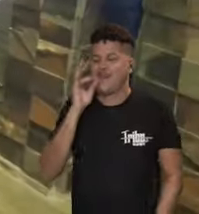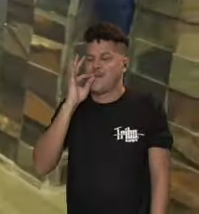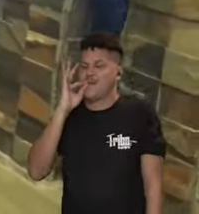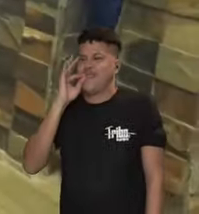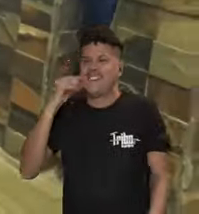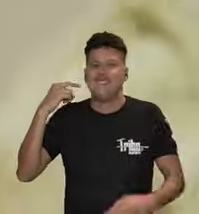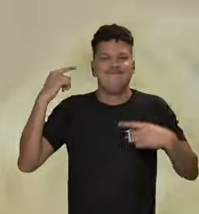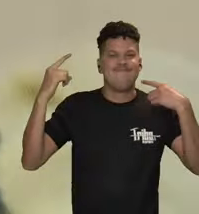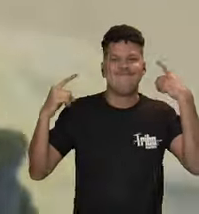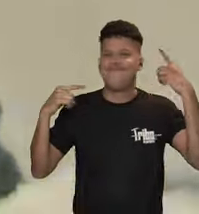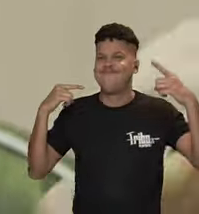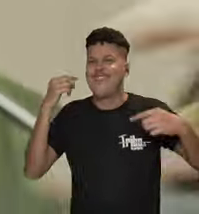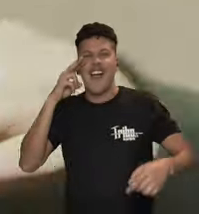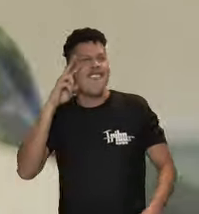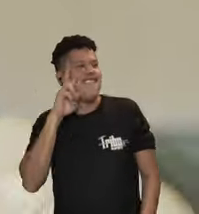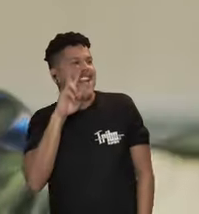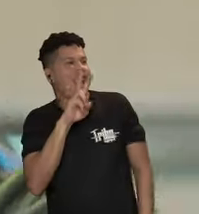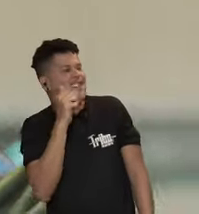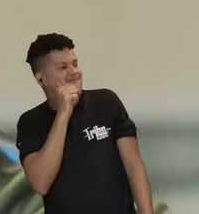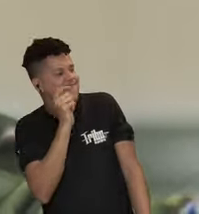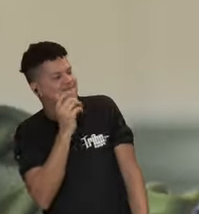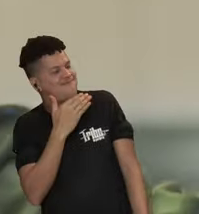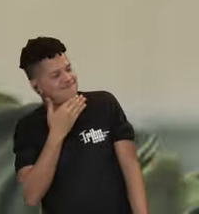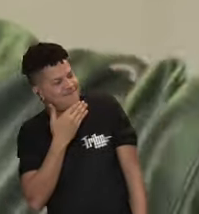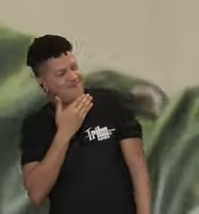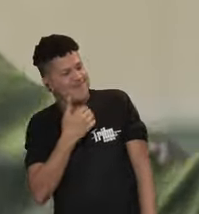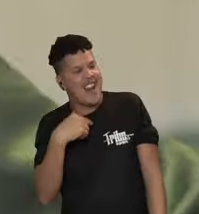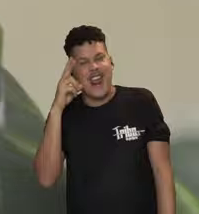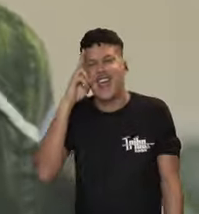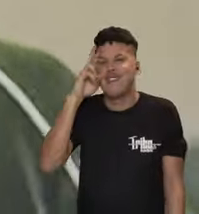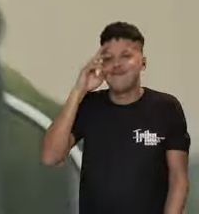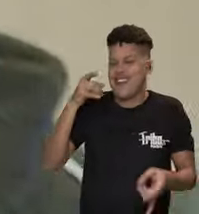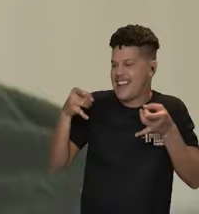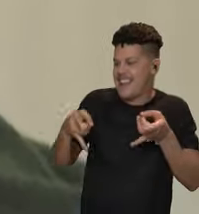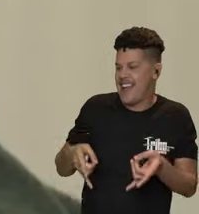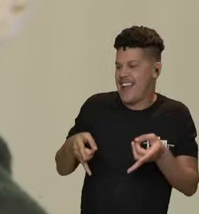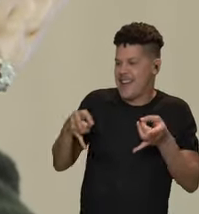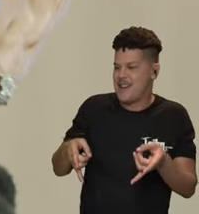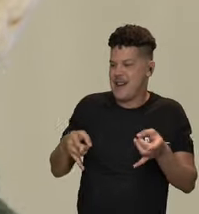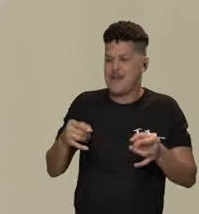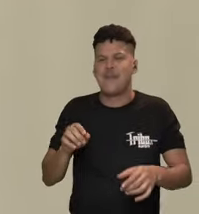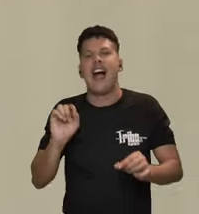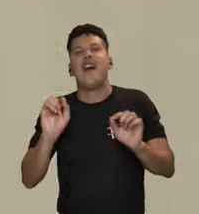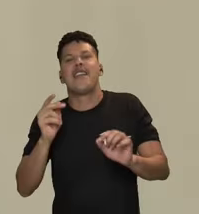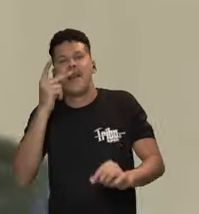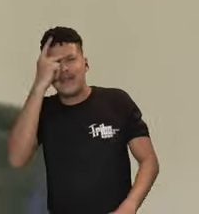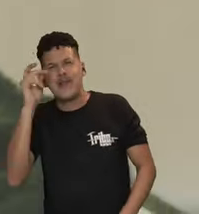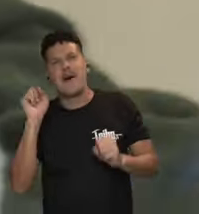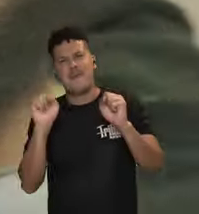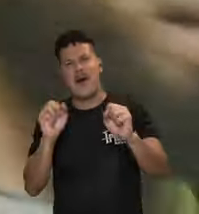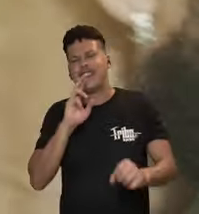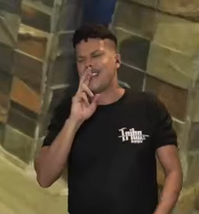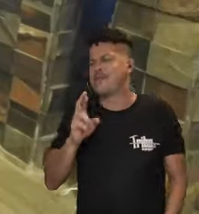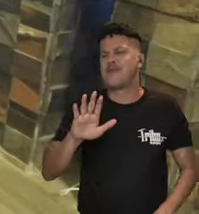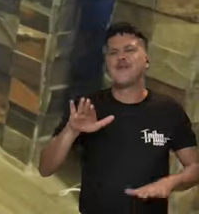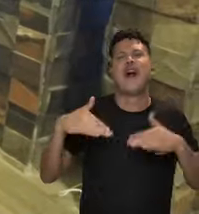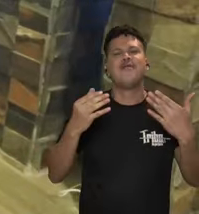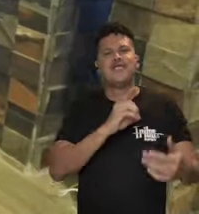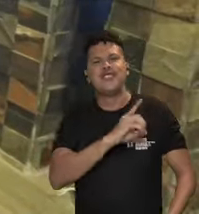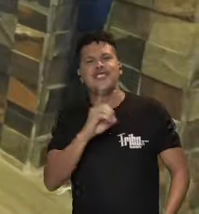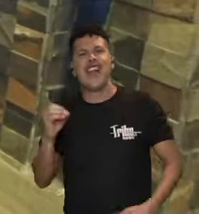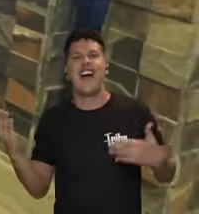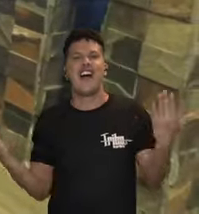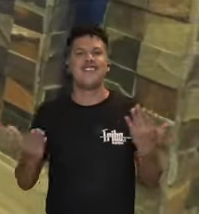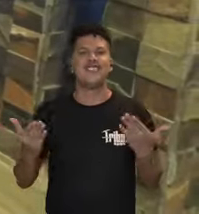alucinado. Olhando pra essas donas, lembro da minha cama. Alguém aí pode me dizer que dia é hoje da Amanheci semana? Amanheci